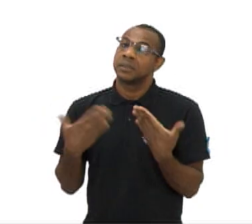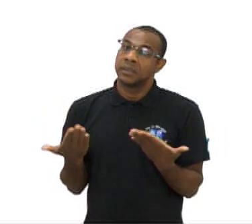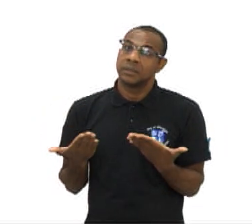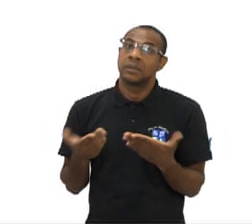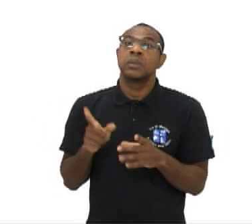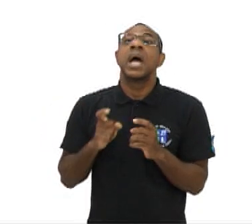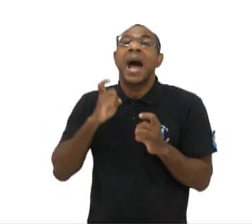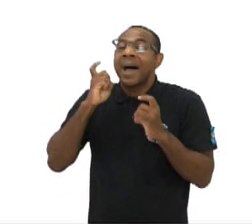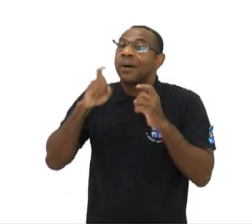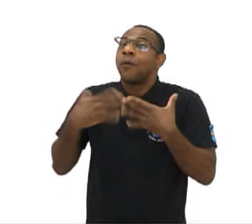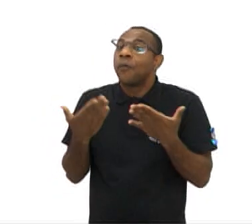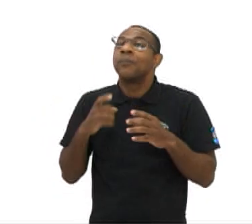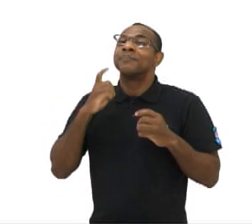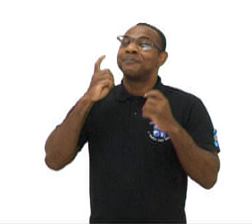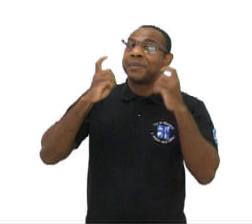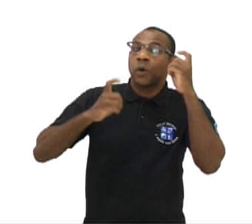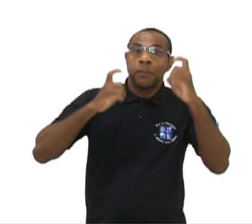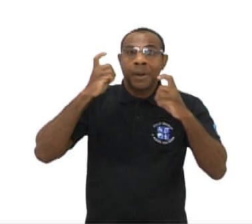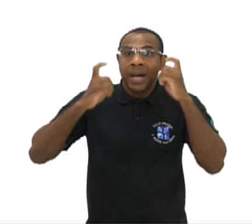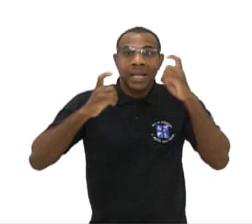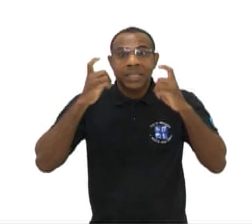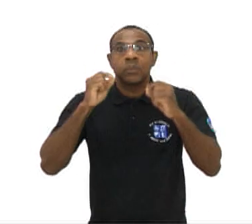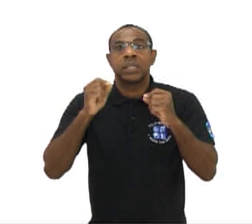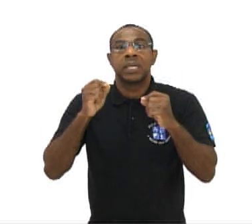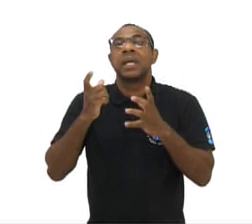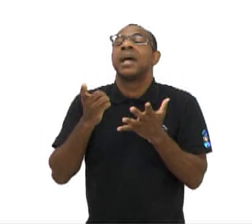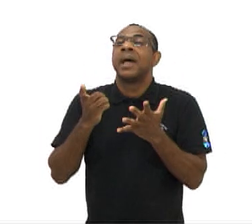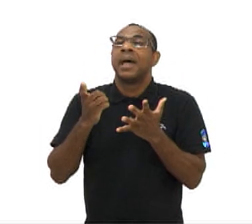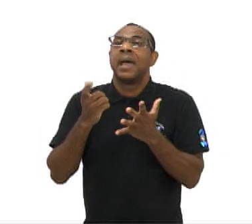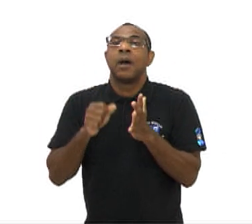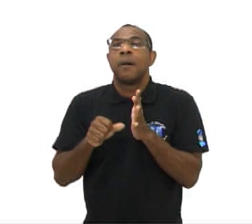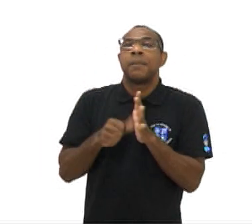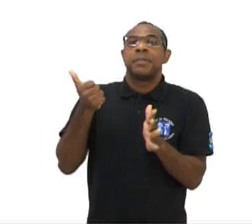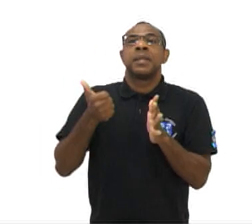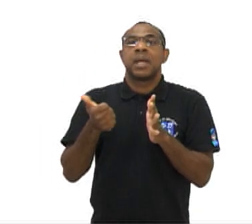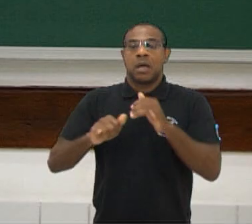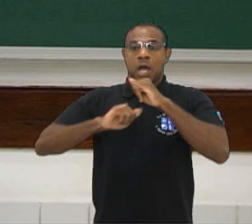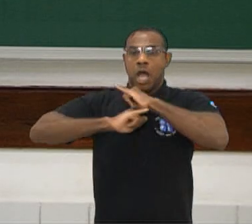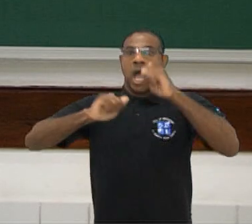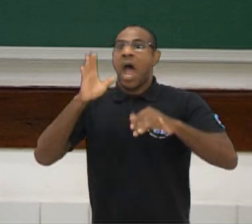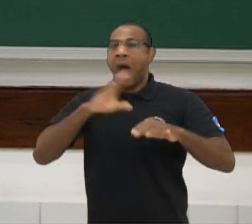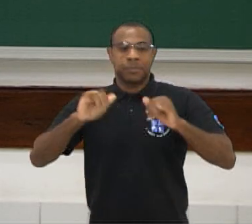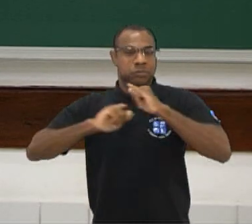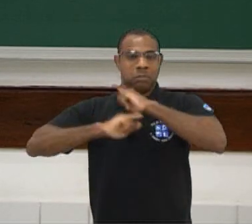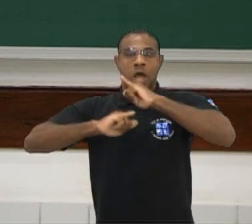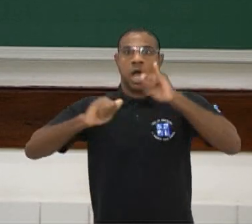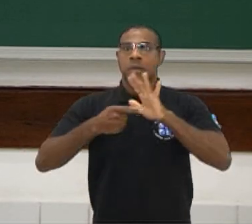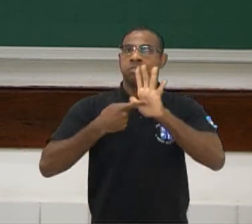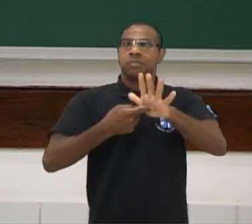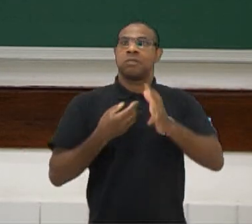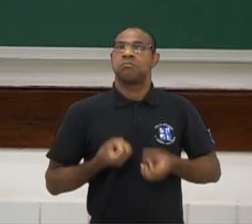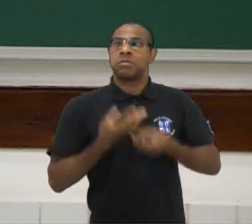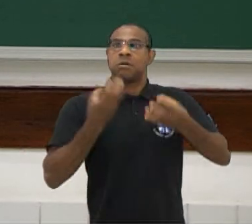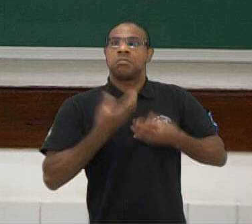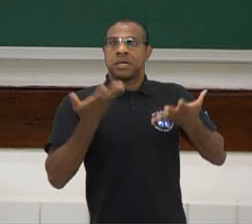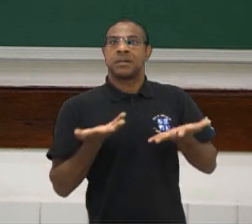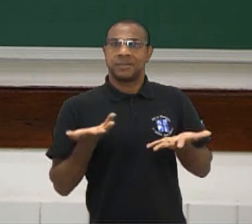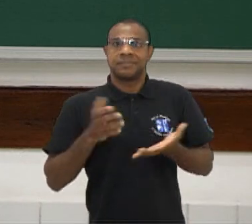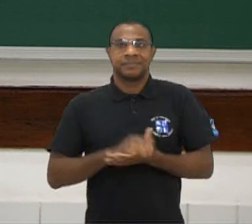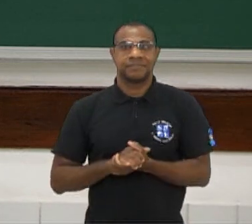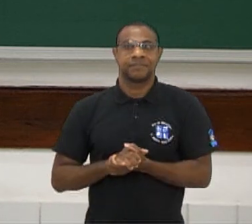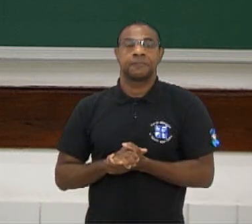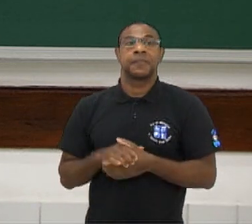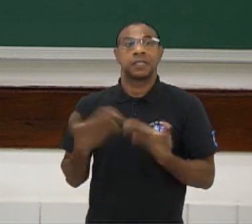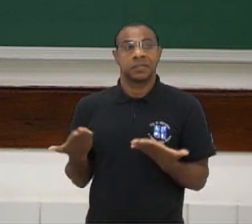da preocupação em ser o primeiro a publicar uma notícia. Esse é o primeiro parágrafo do meu texto, então